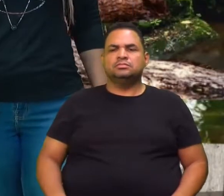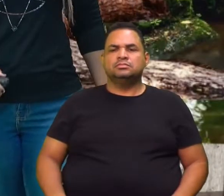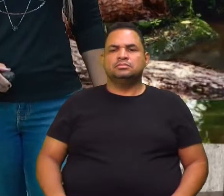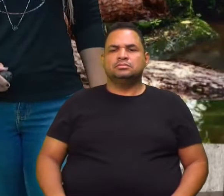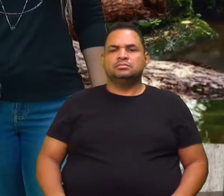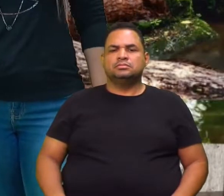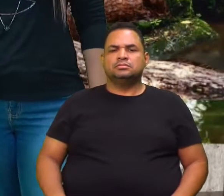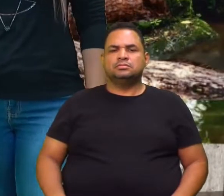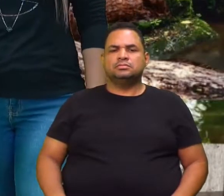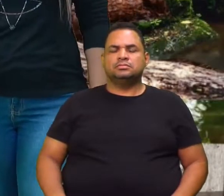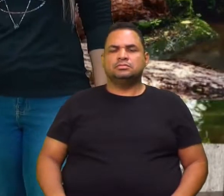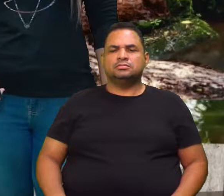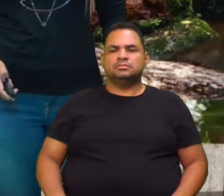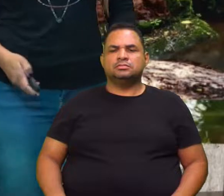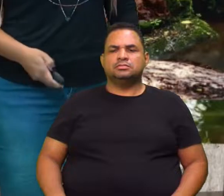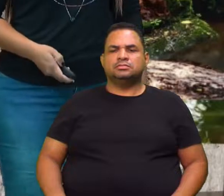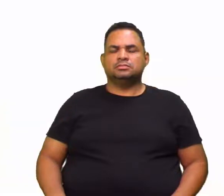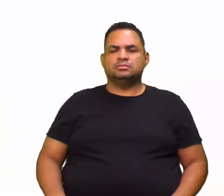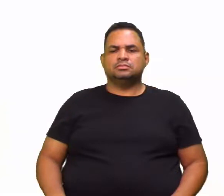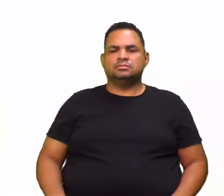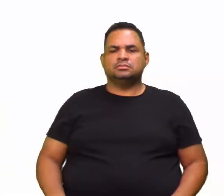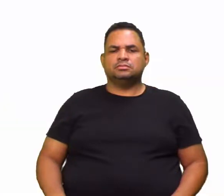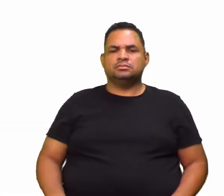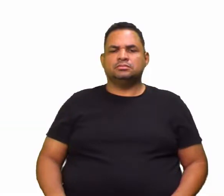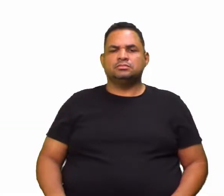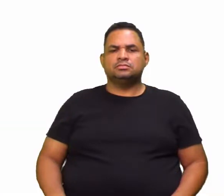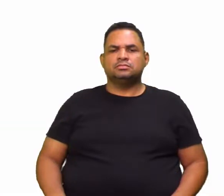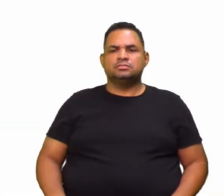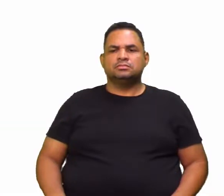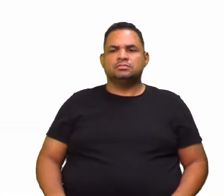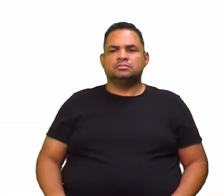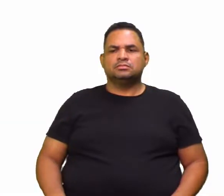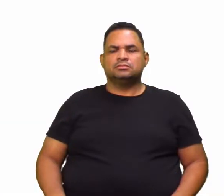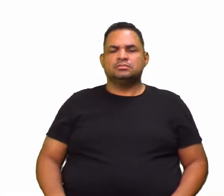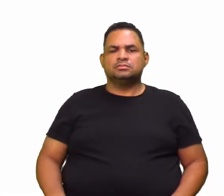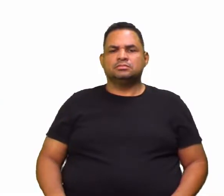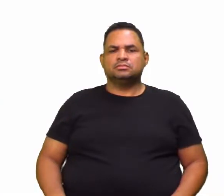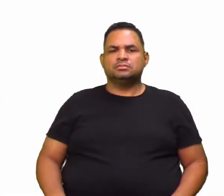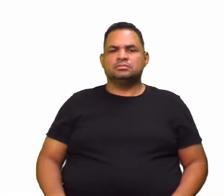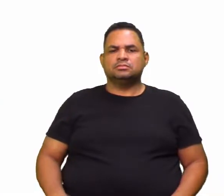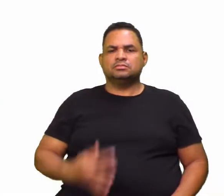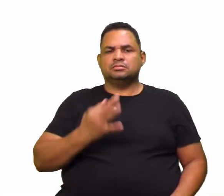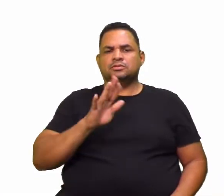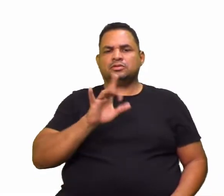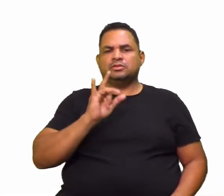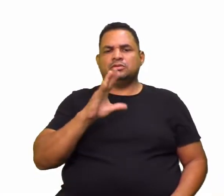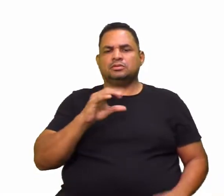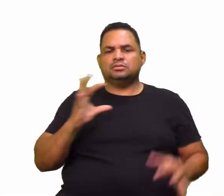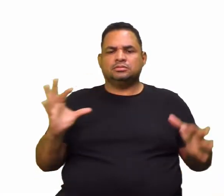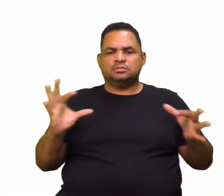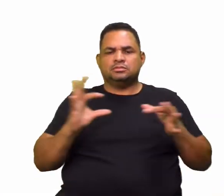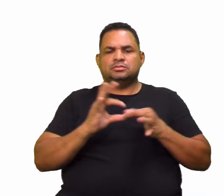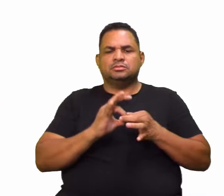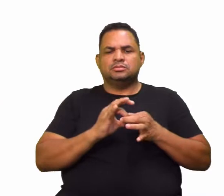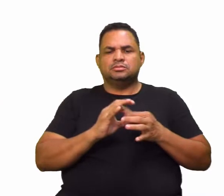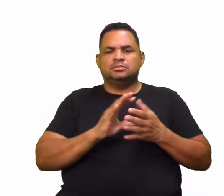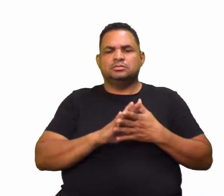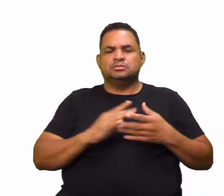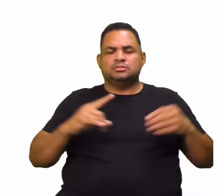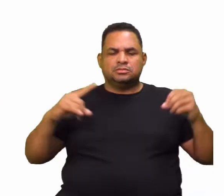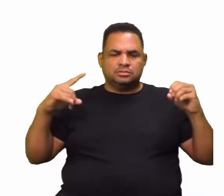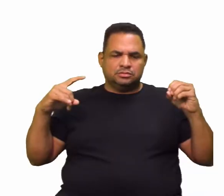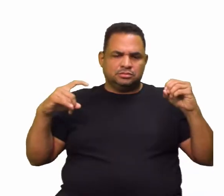diz a história. Joga lá no quadro, olha lá. Então, a fecundação é essa união entre o